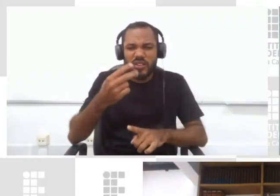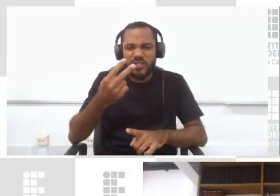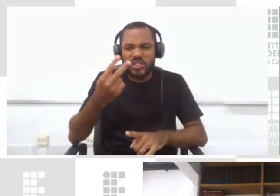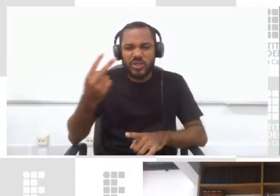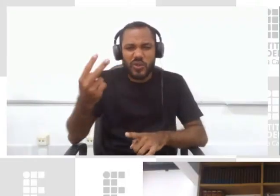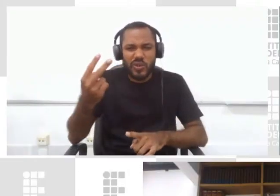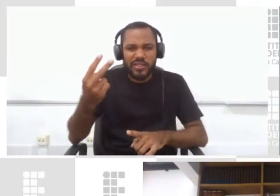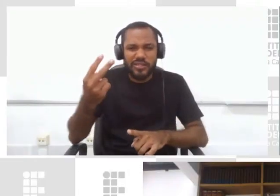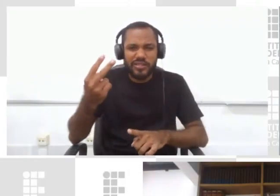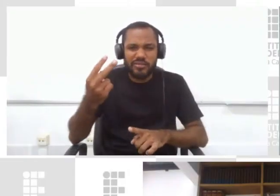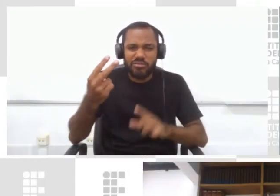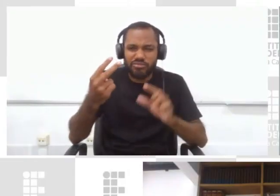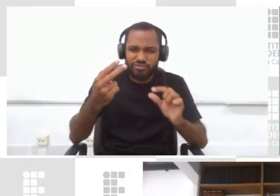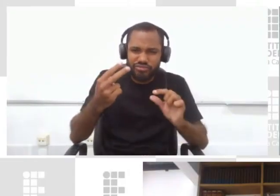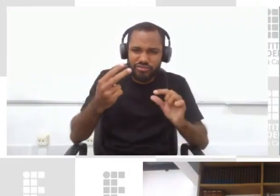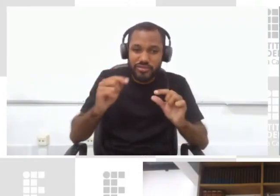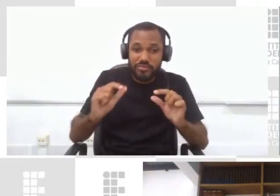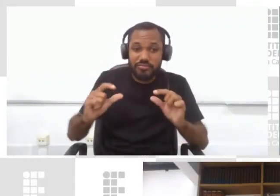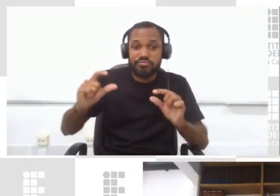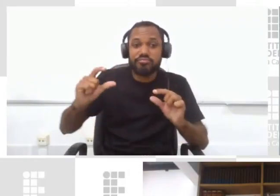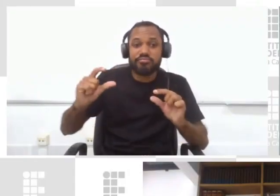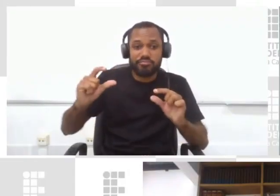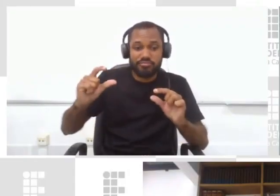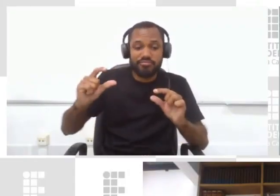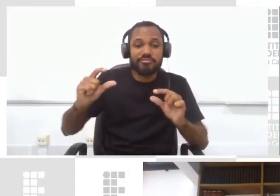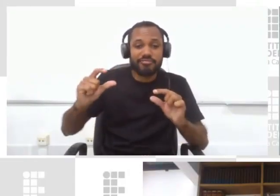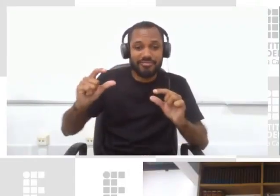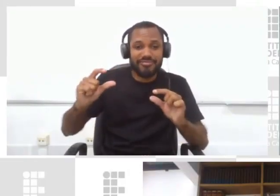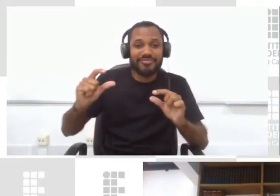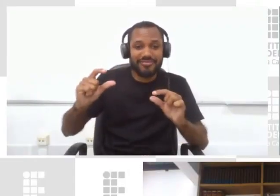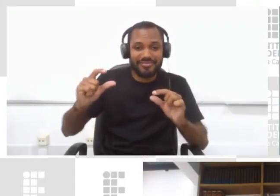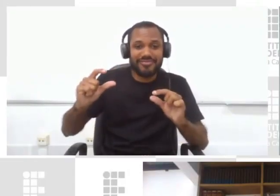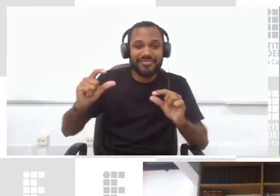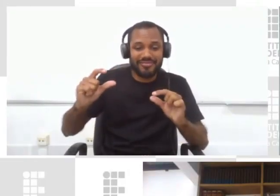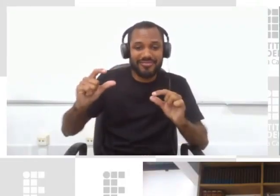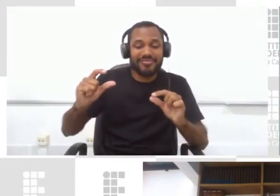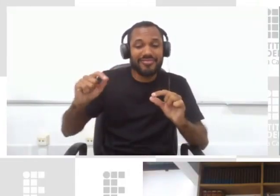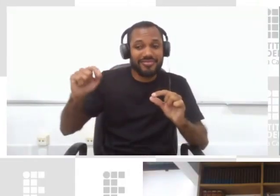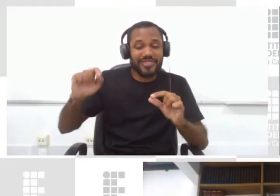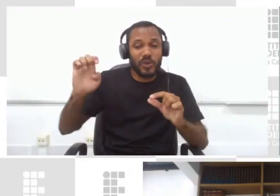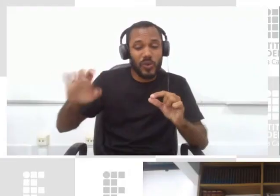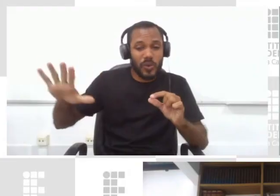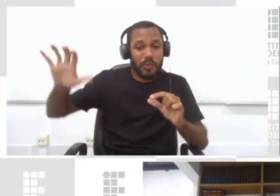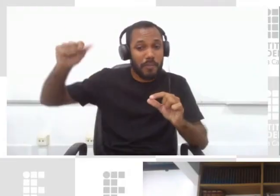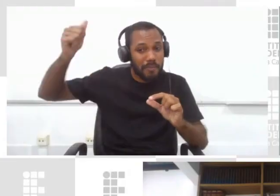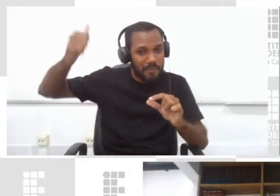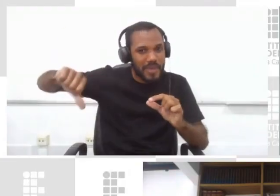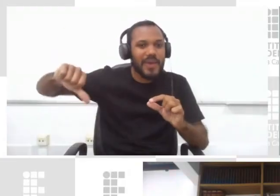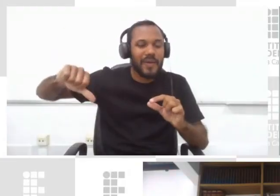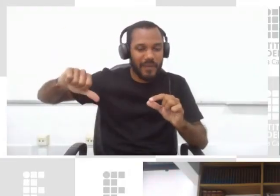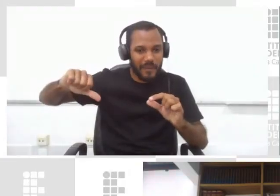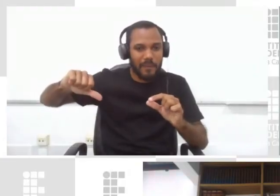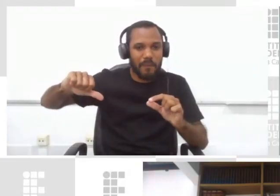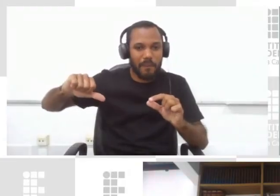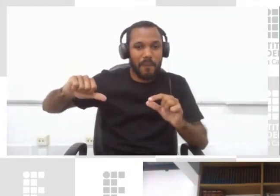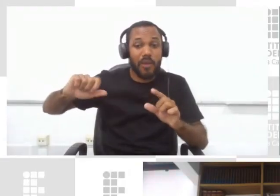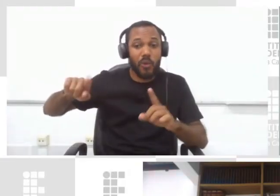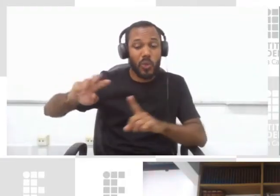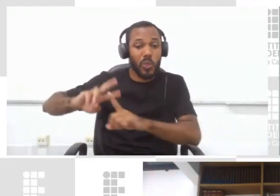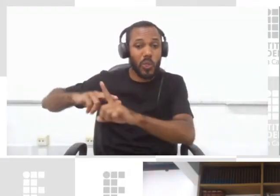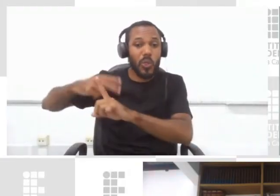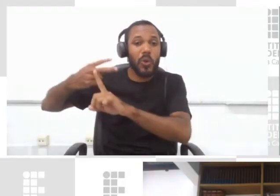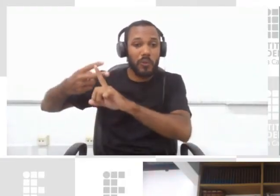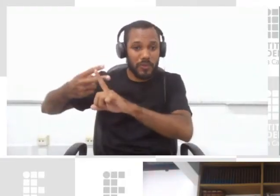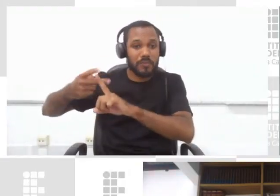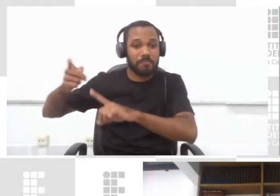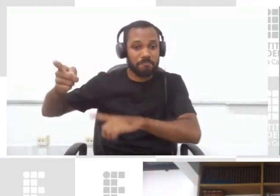Veja, 0,22 por 0,5. A Europa está se aquecendo a uma taxa que é mais do dobro do que aquela da América do